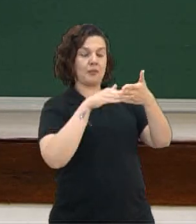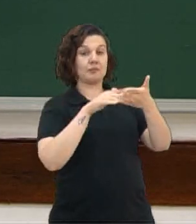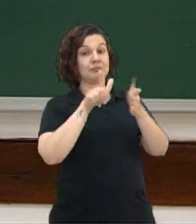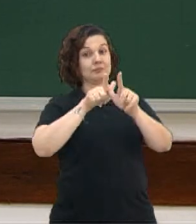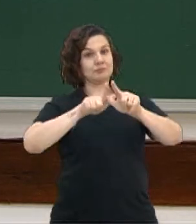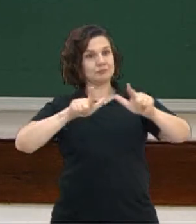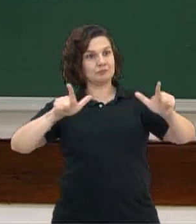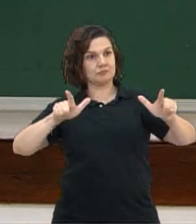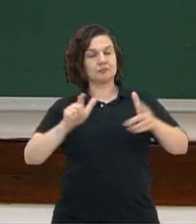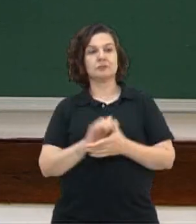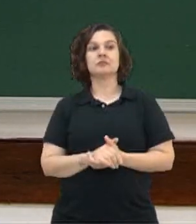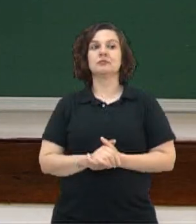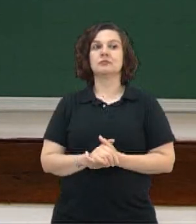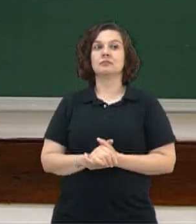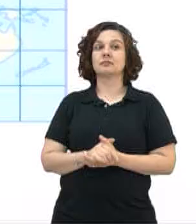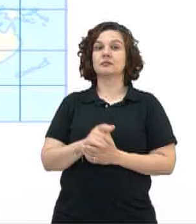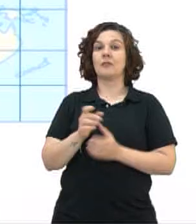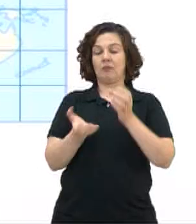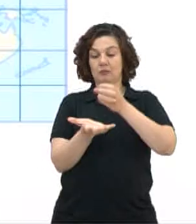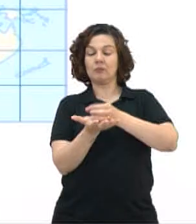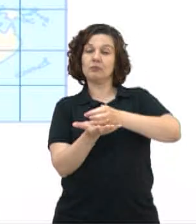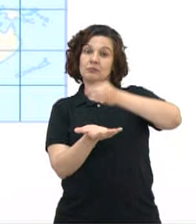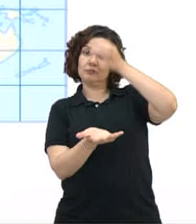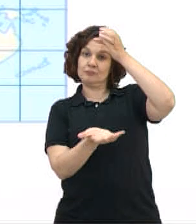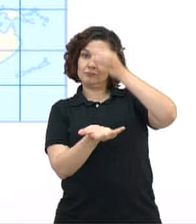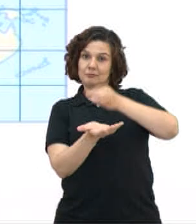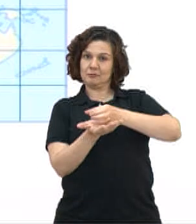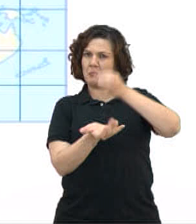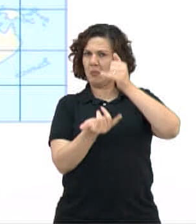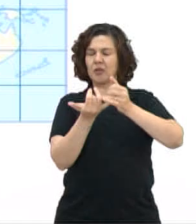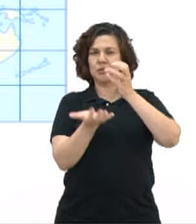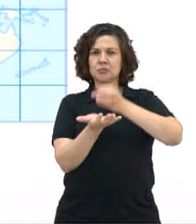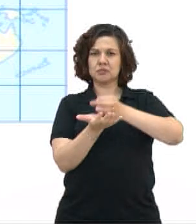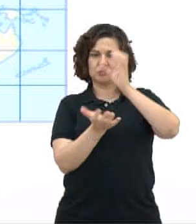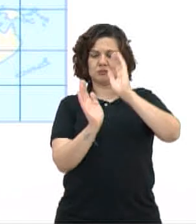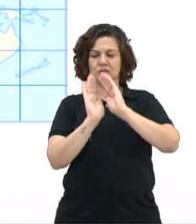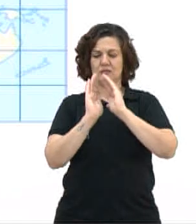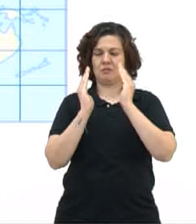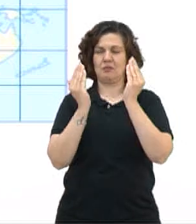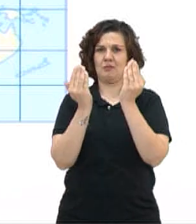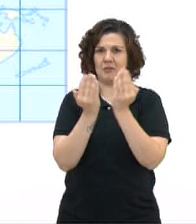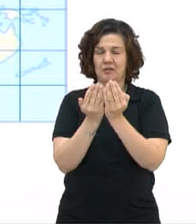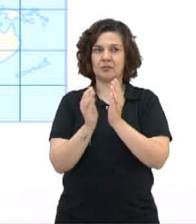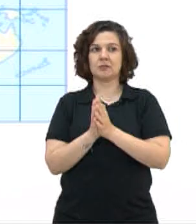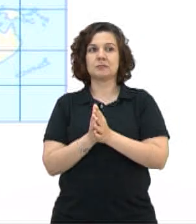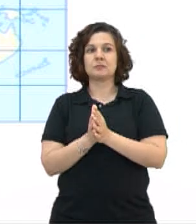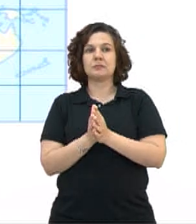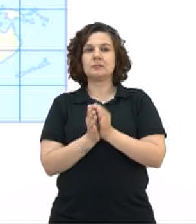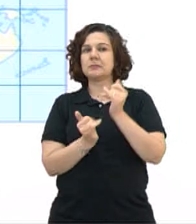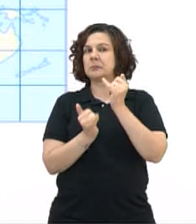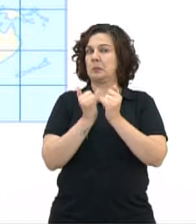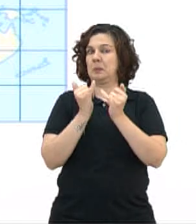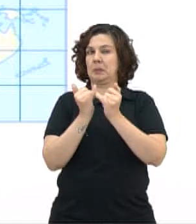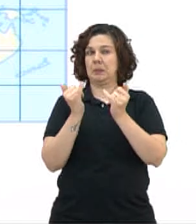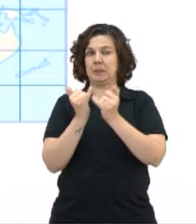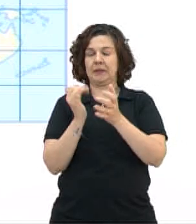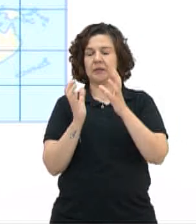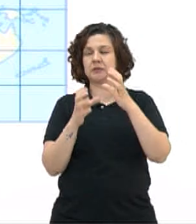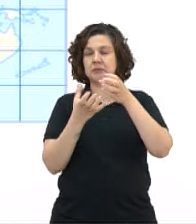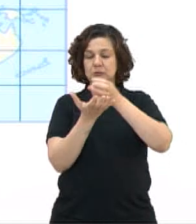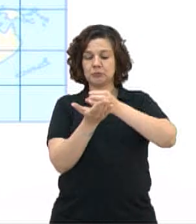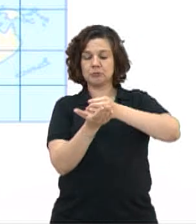superfície plana, que é a projeção cilíndrica, aonde é como se projetássemos um